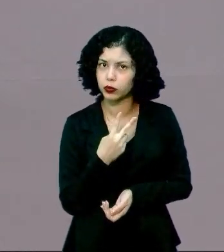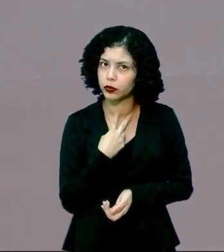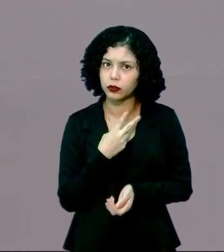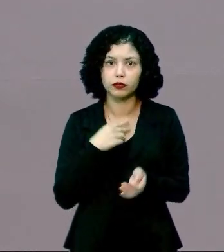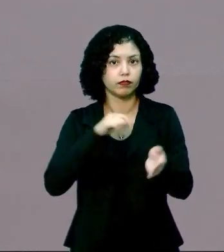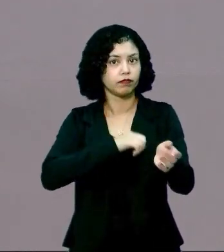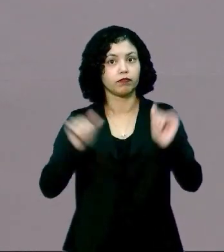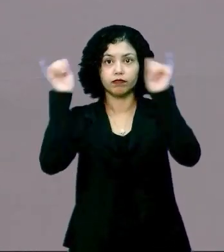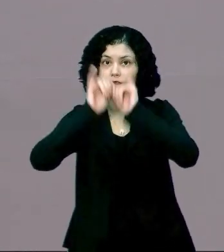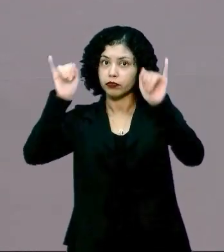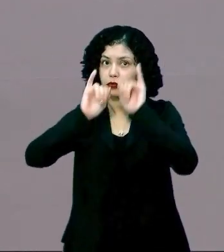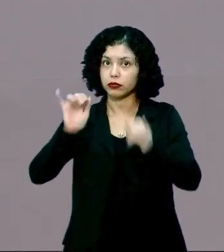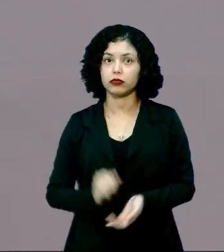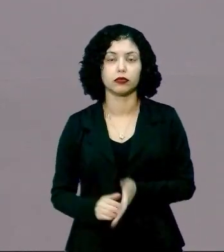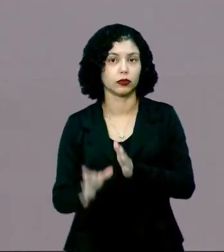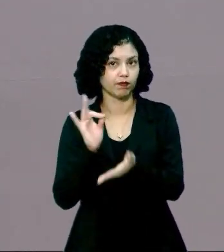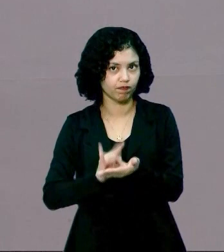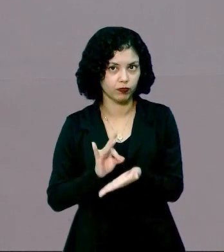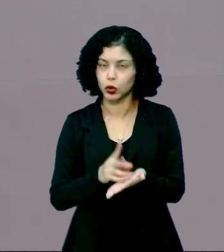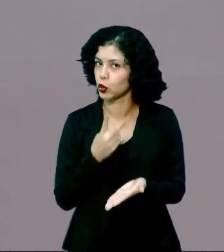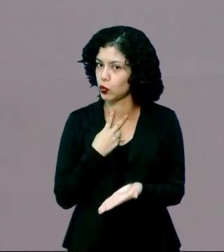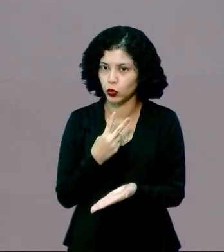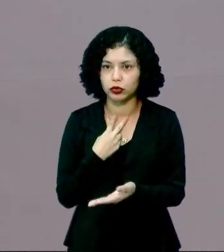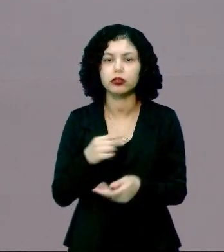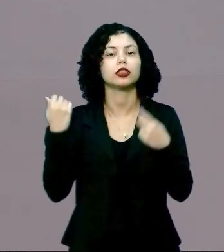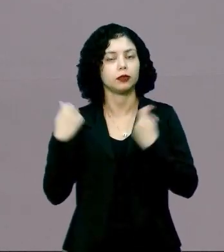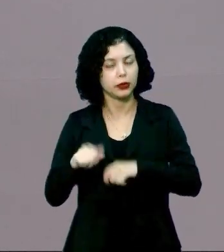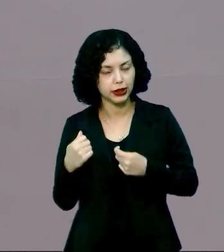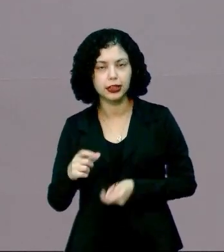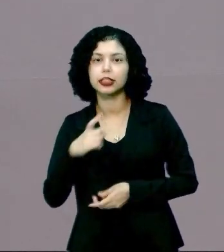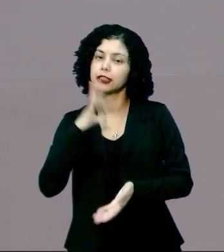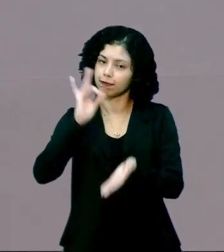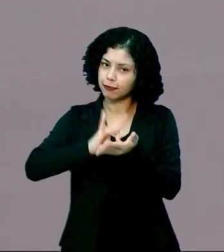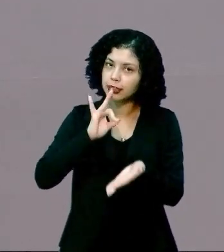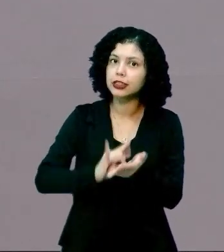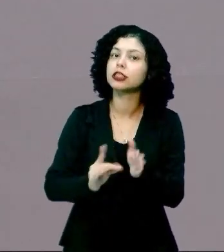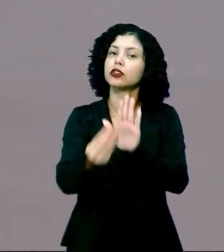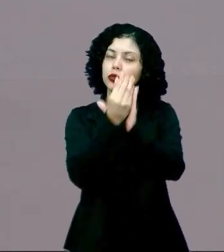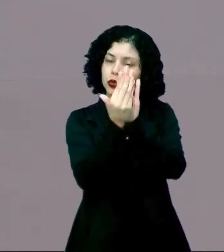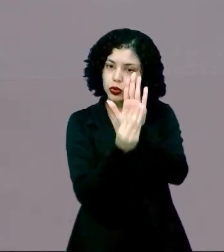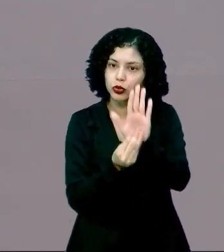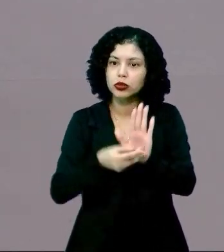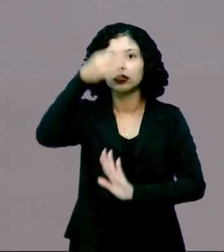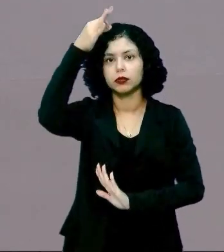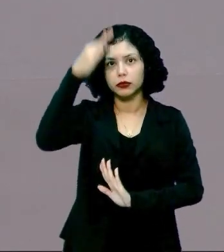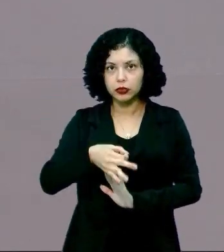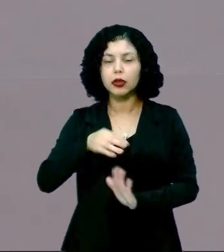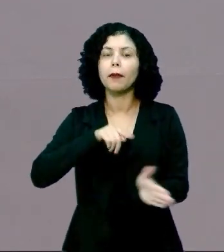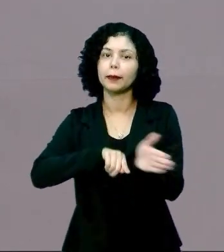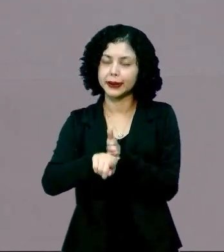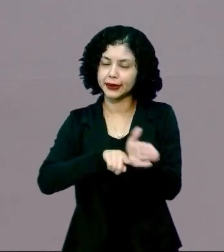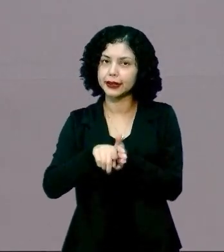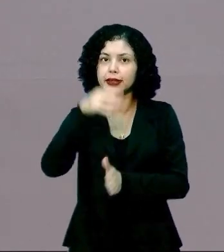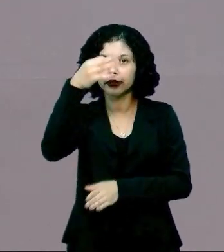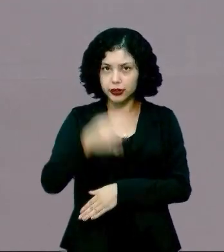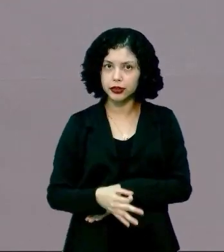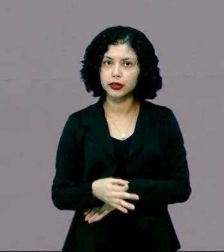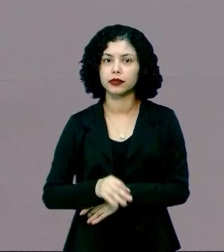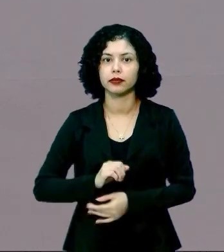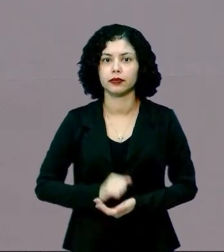uma pesquisa que não seja verdadeira, que os dados que estão ali não sejam realmente comprovados e sejam